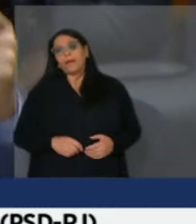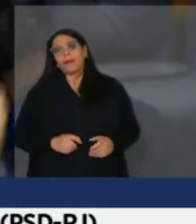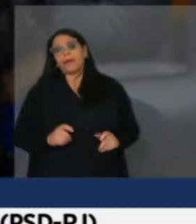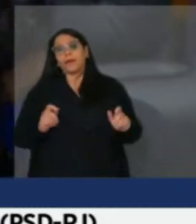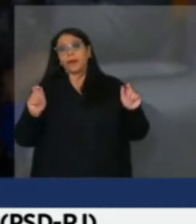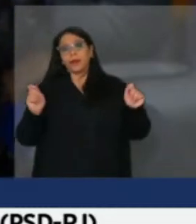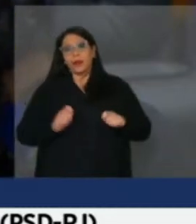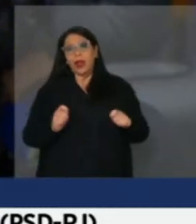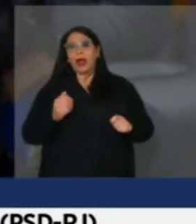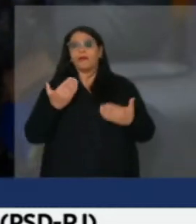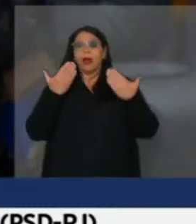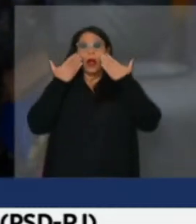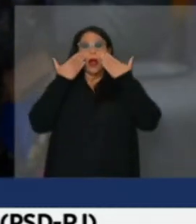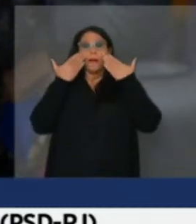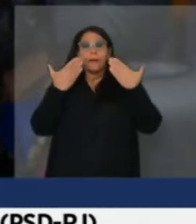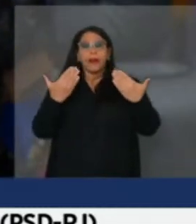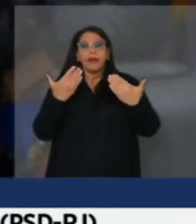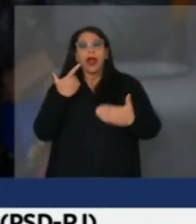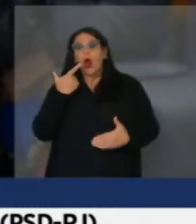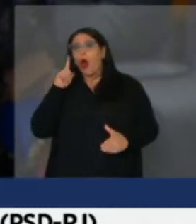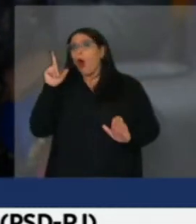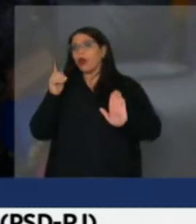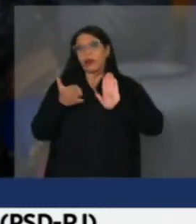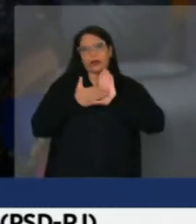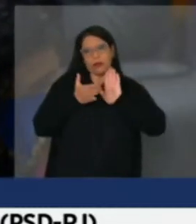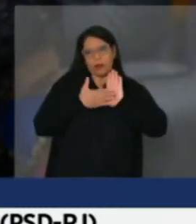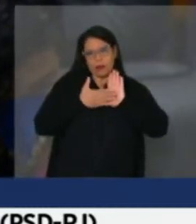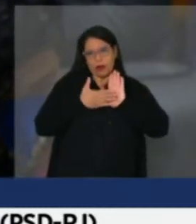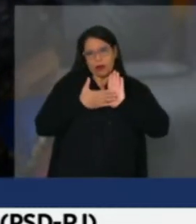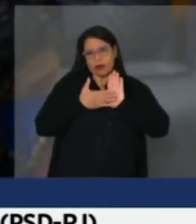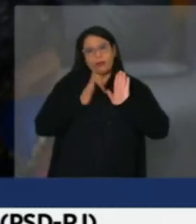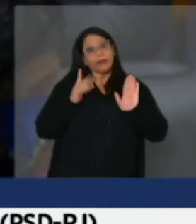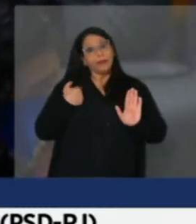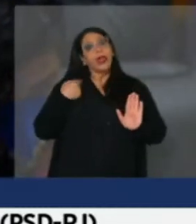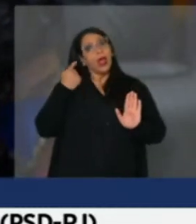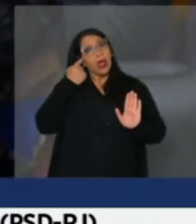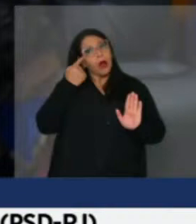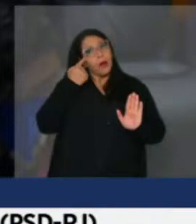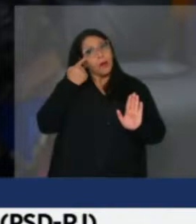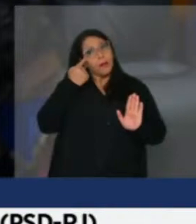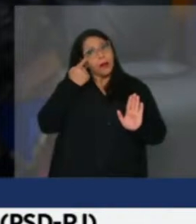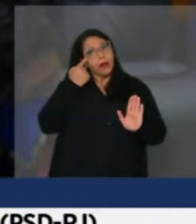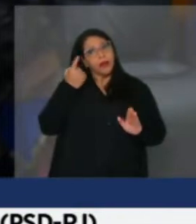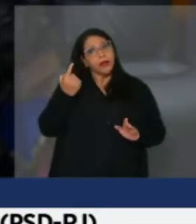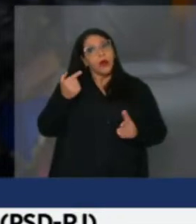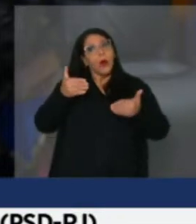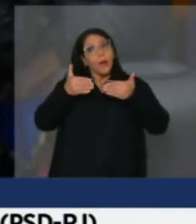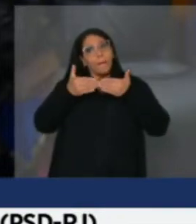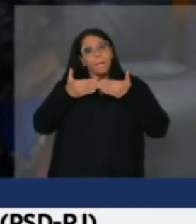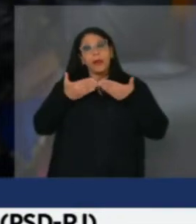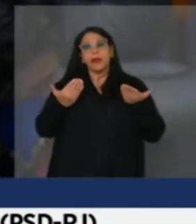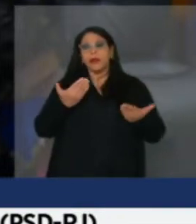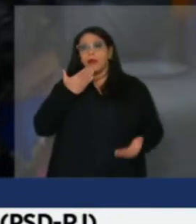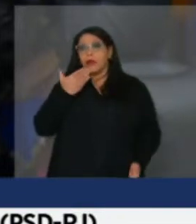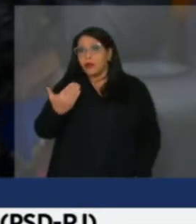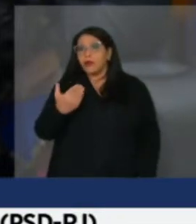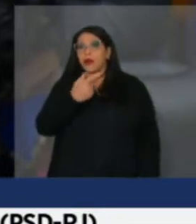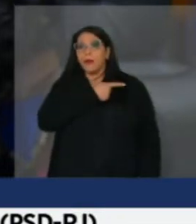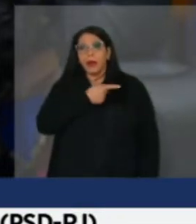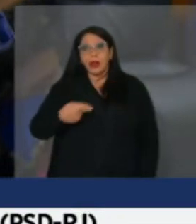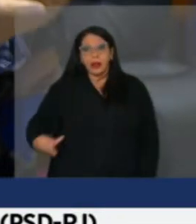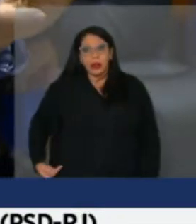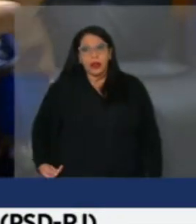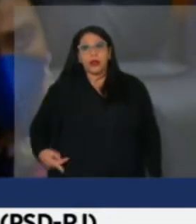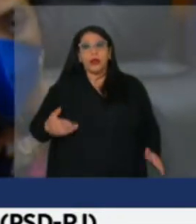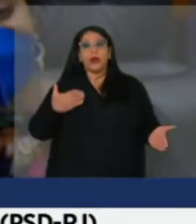poder-se-iam apresentar alternativas. Neste sentido, eu quero pedir a Vossa Excelência que nós possamos, durante